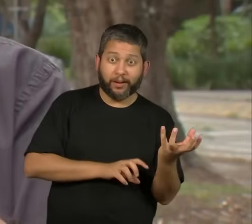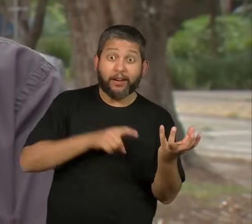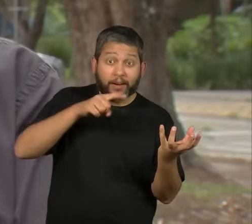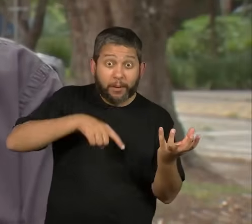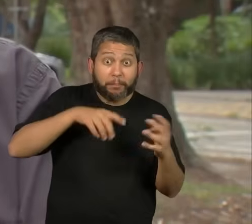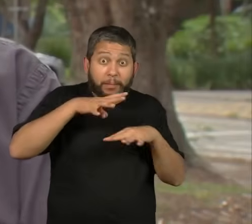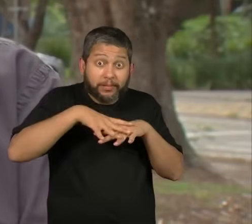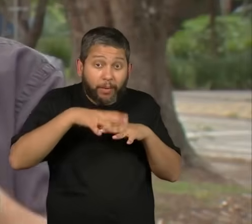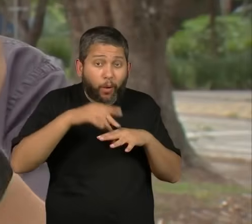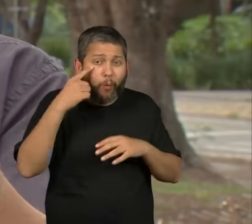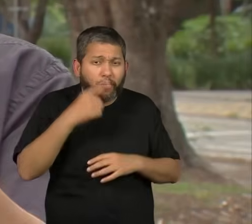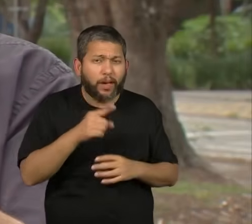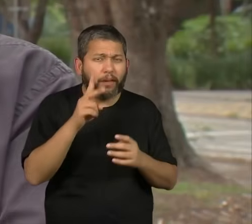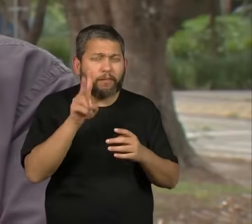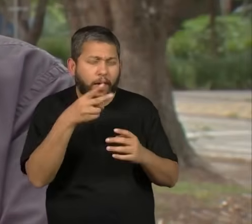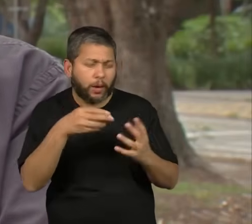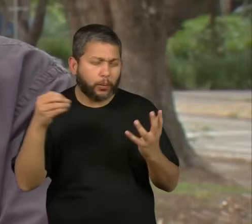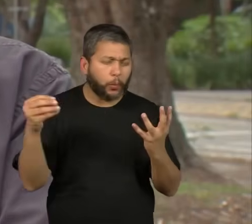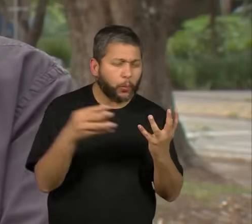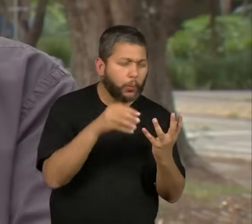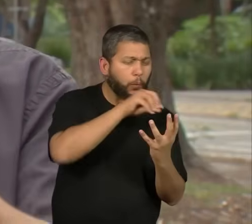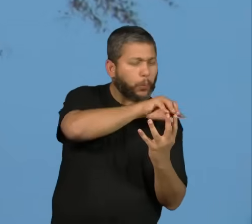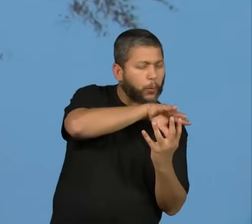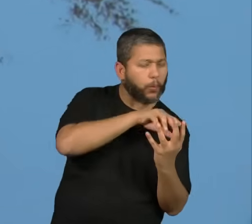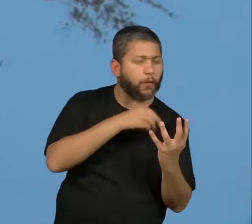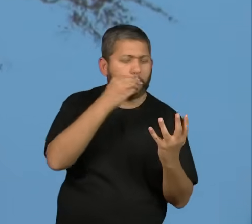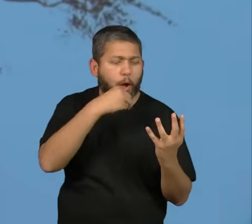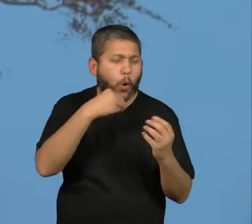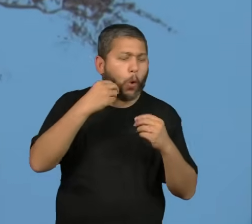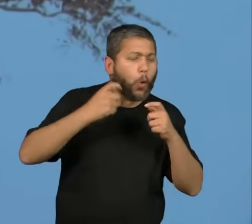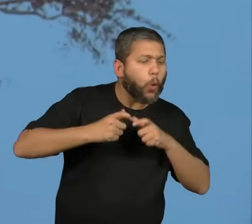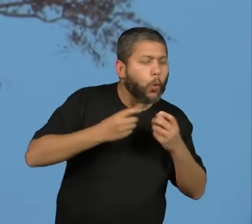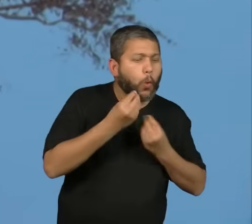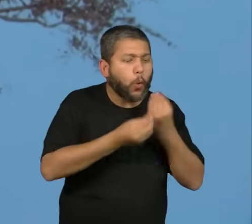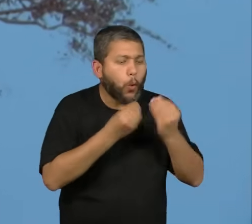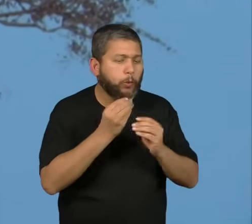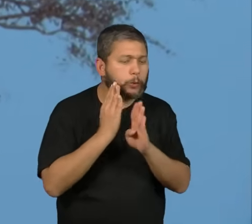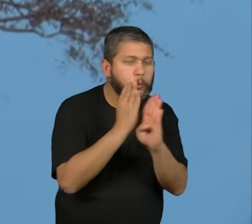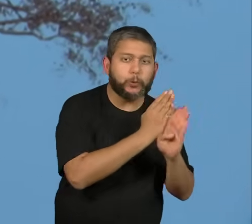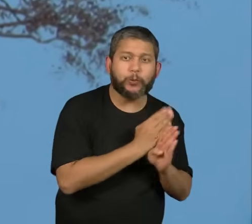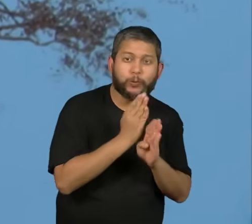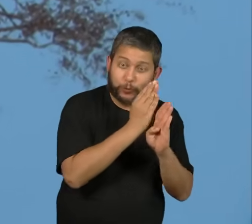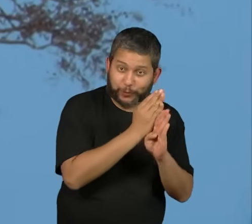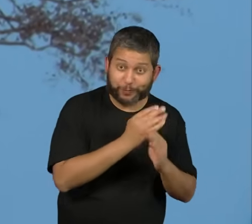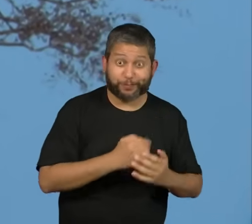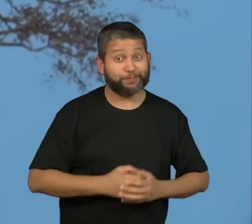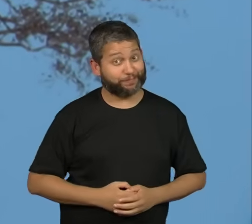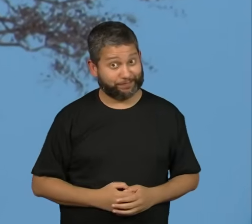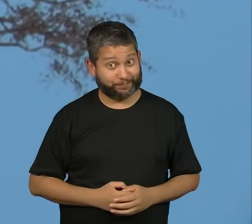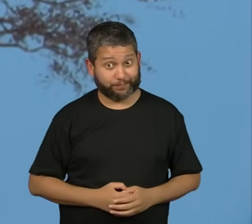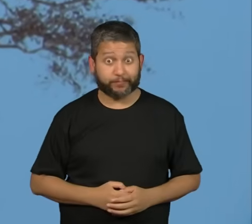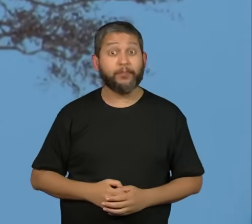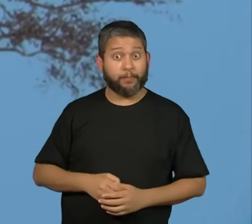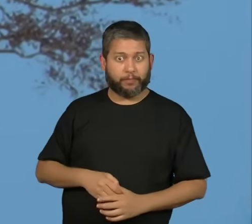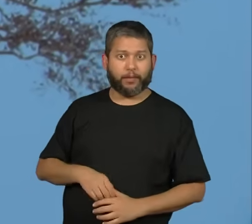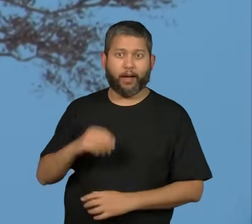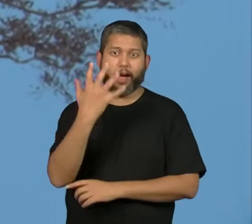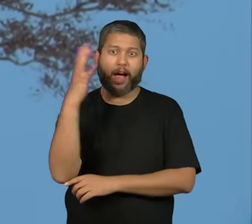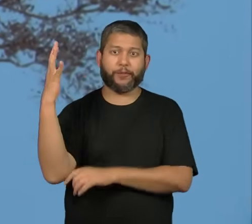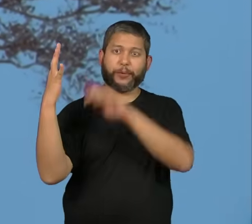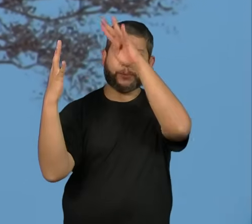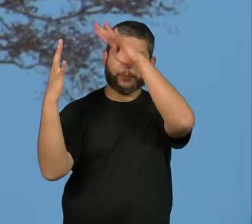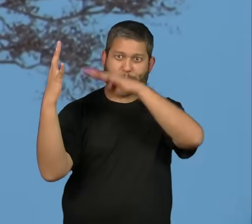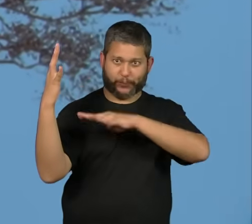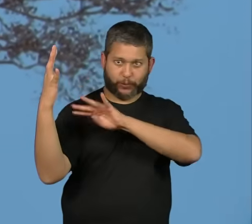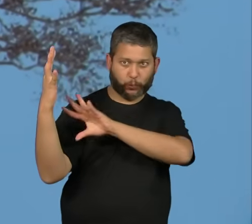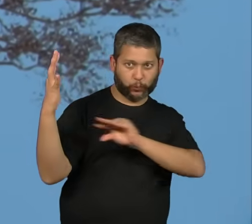descobrir aonde estão as fraquezas e as forças da árvore. No laboratório, a imagem digital gerada